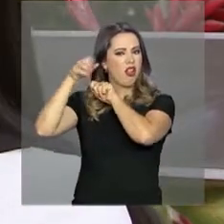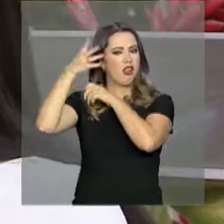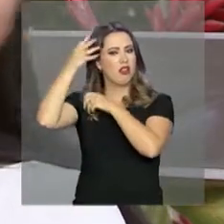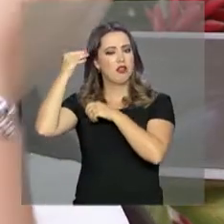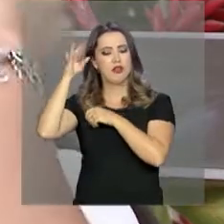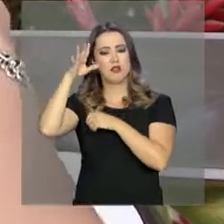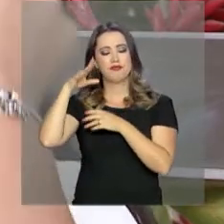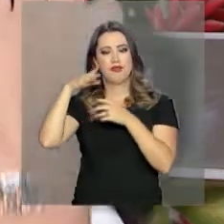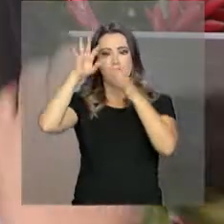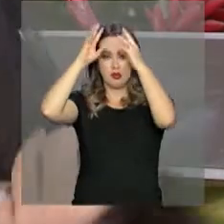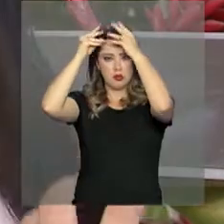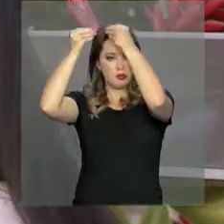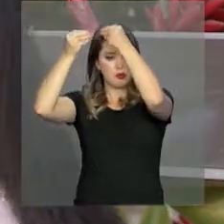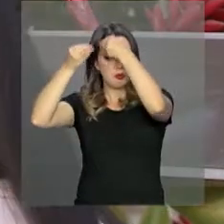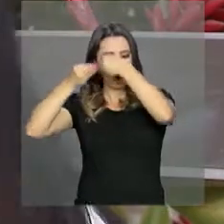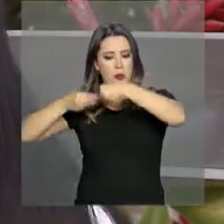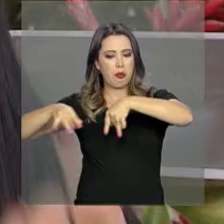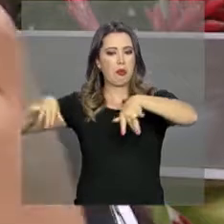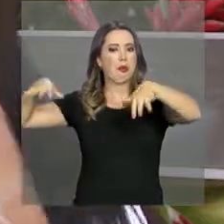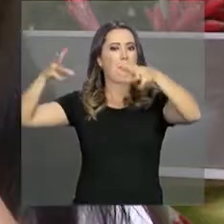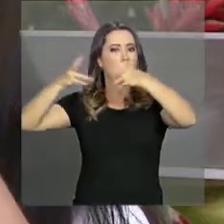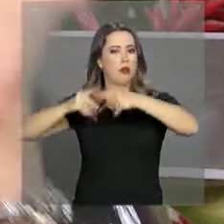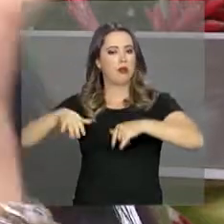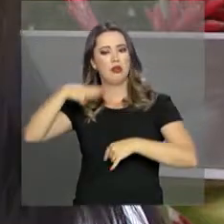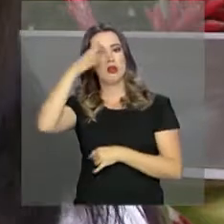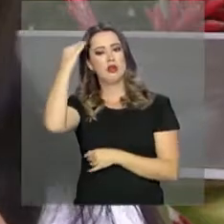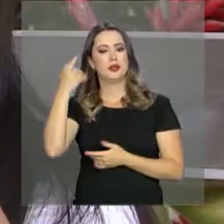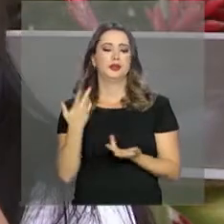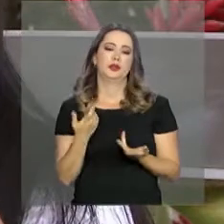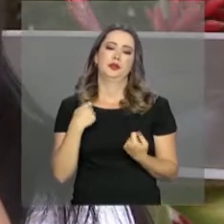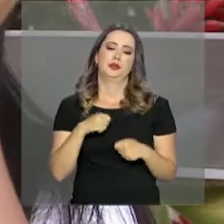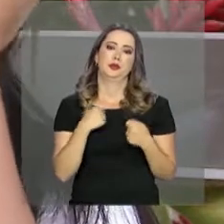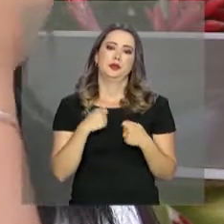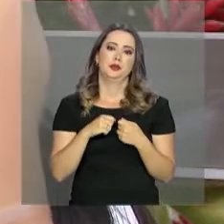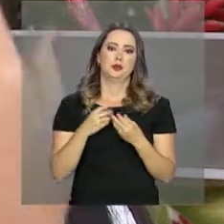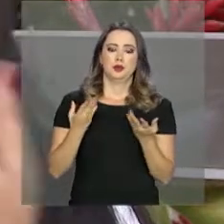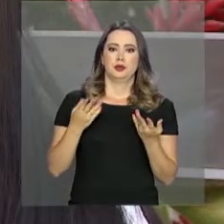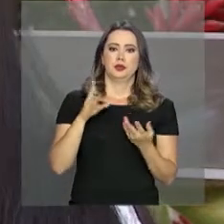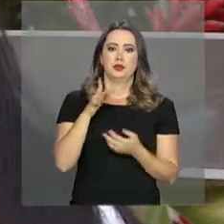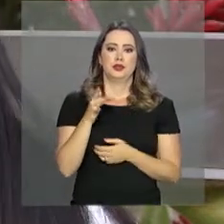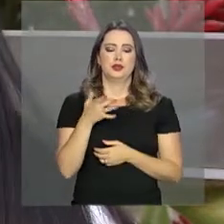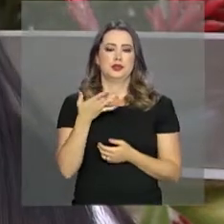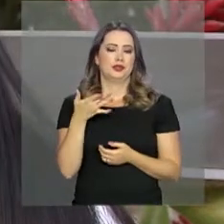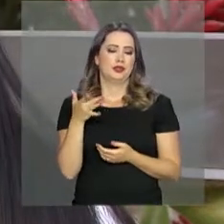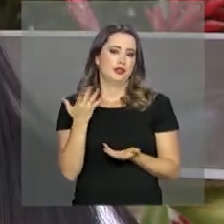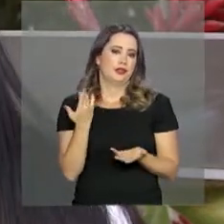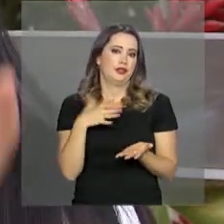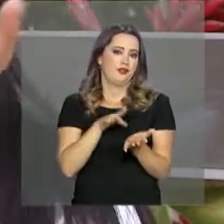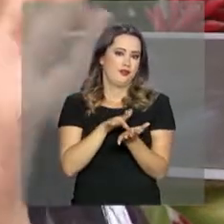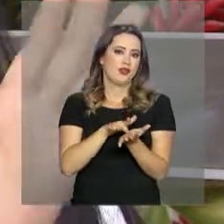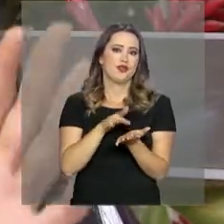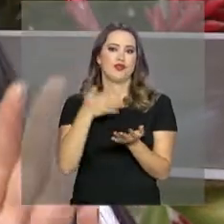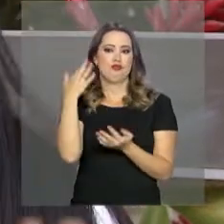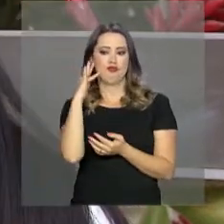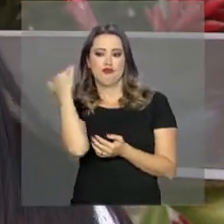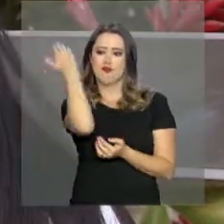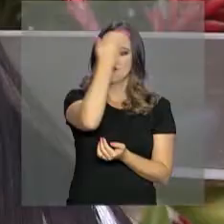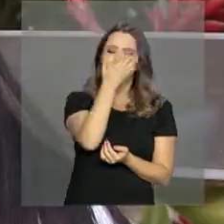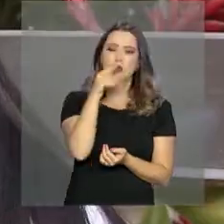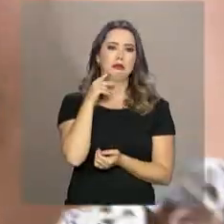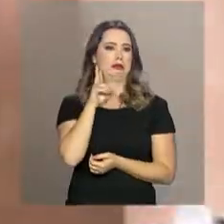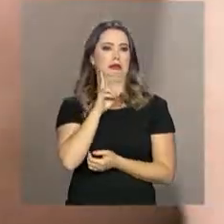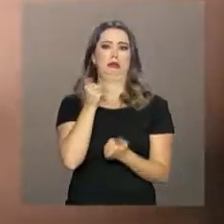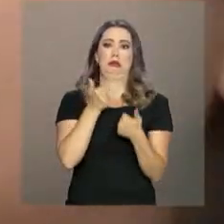parte da frente e caiu muito fiquei tentando disfarçar por muito tempo nas fotos até parece que desfaz mesma pessoalmente era